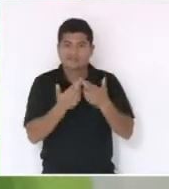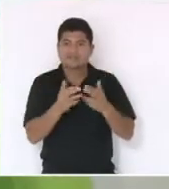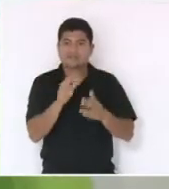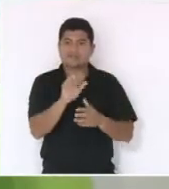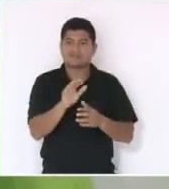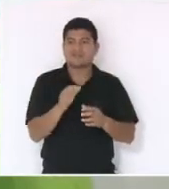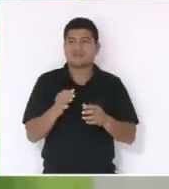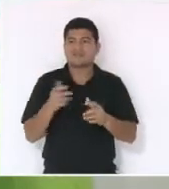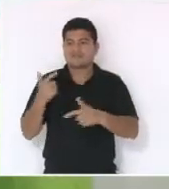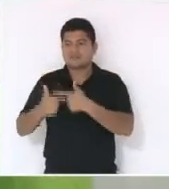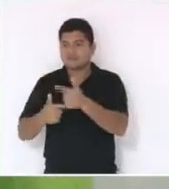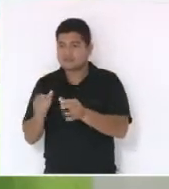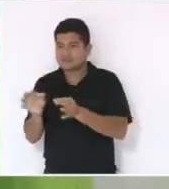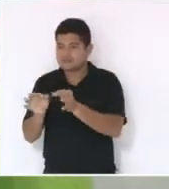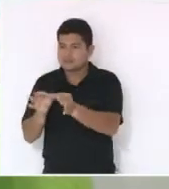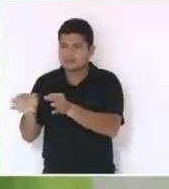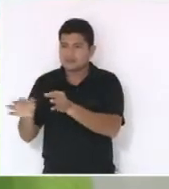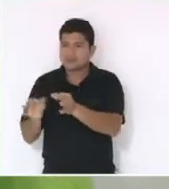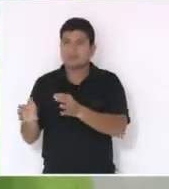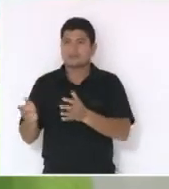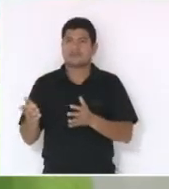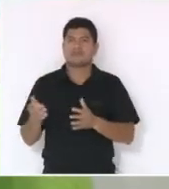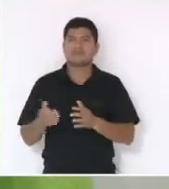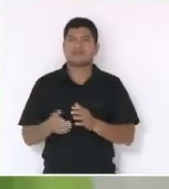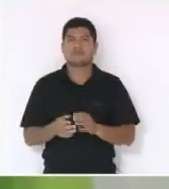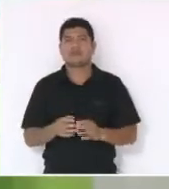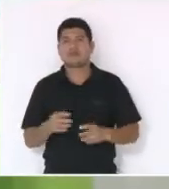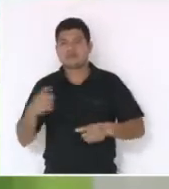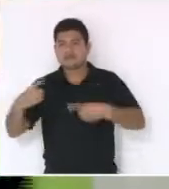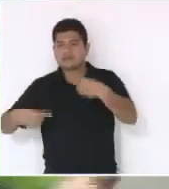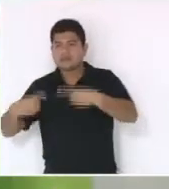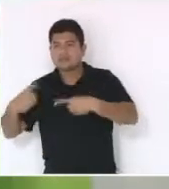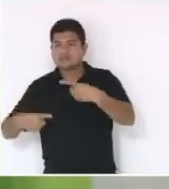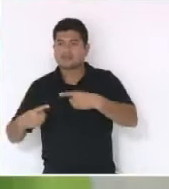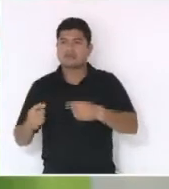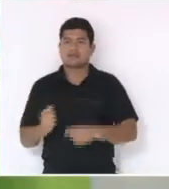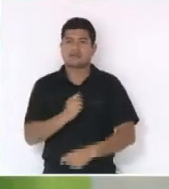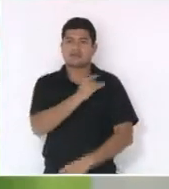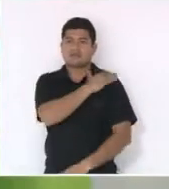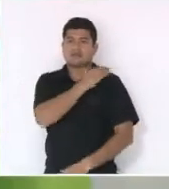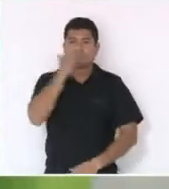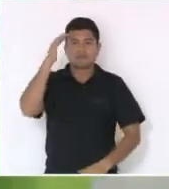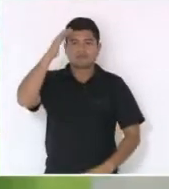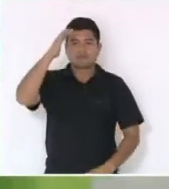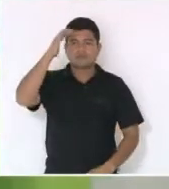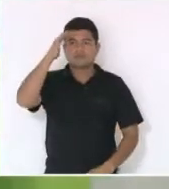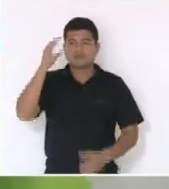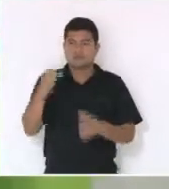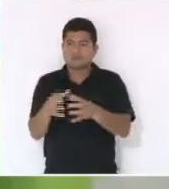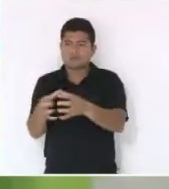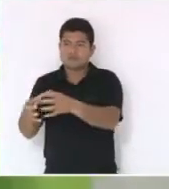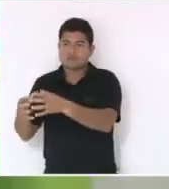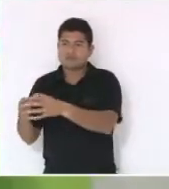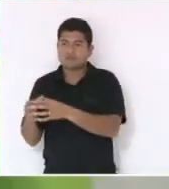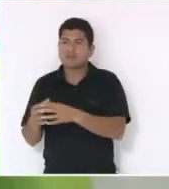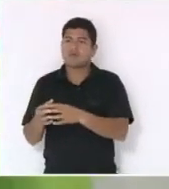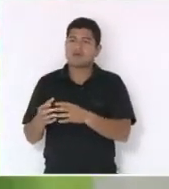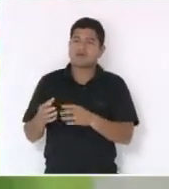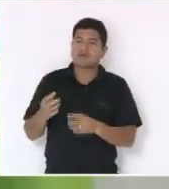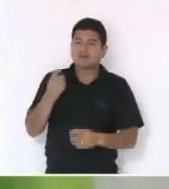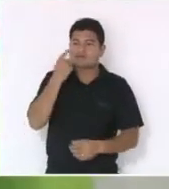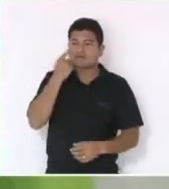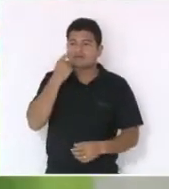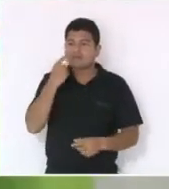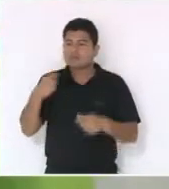planejamento, para debate com os comandantes das corporações, ou para verificar as necessidades de